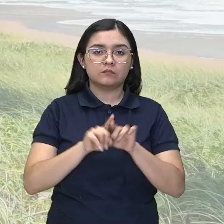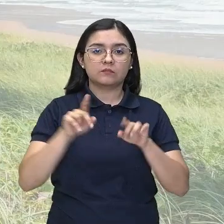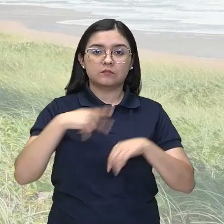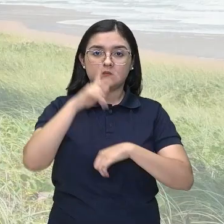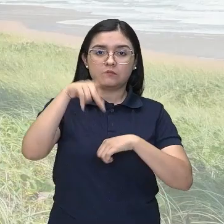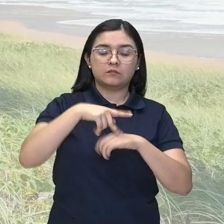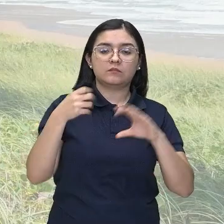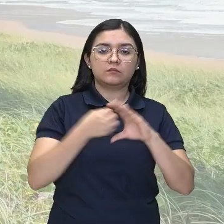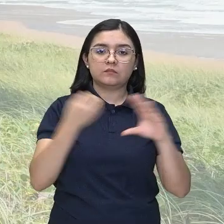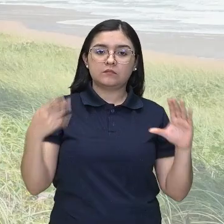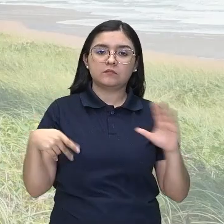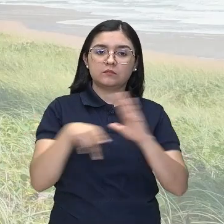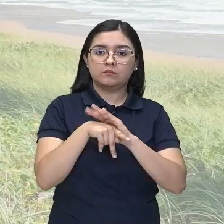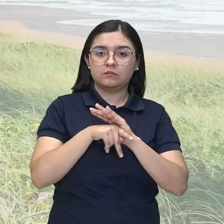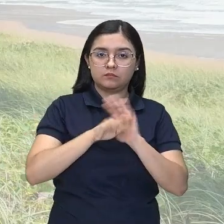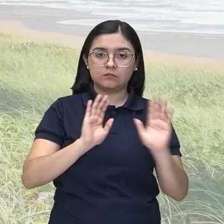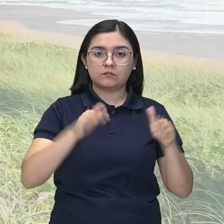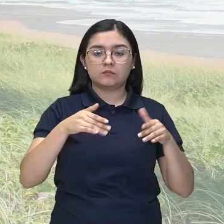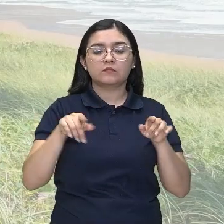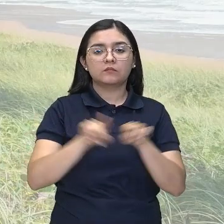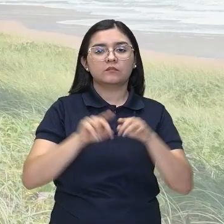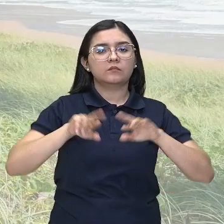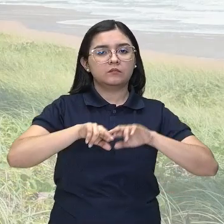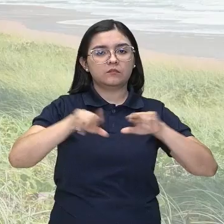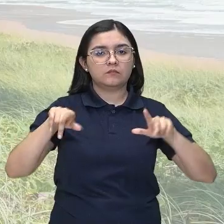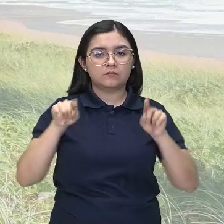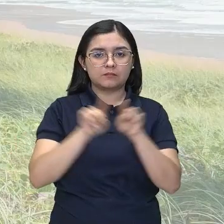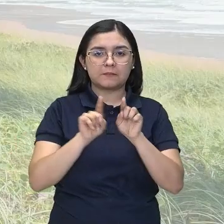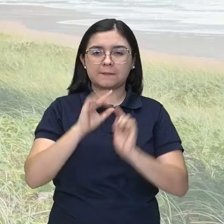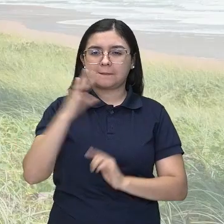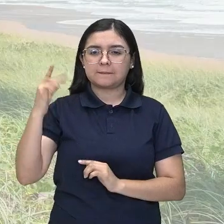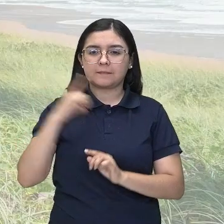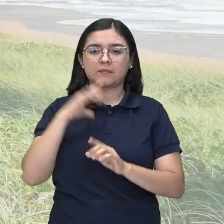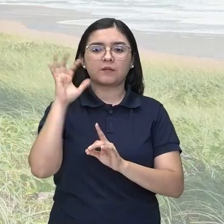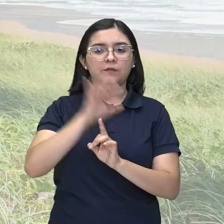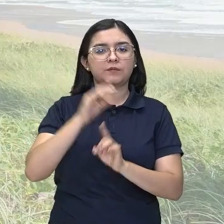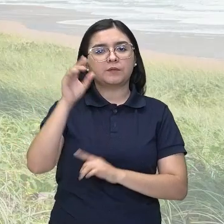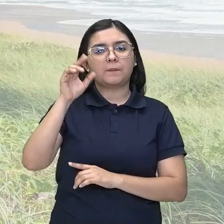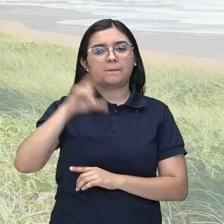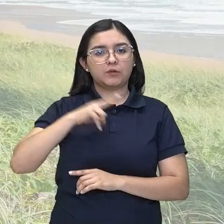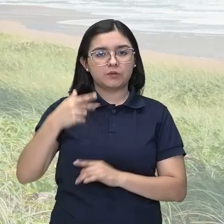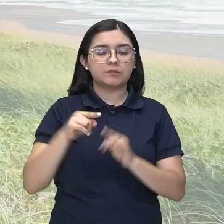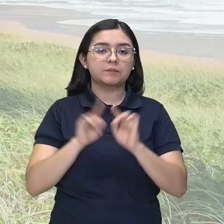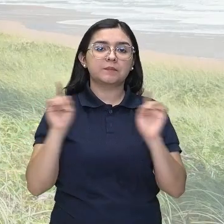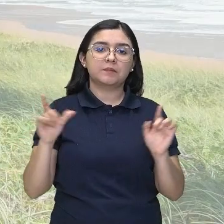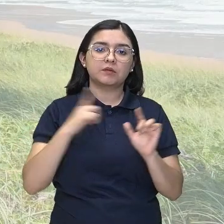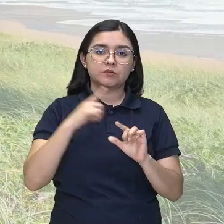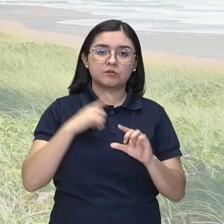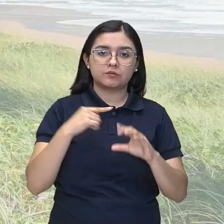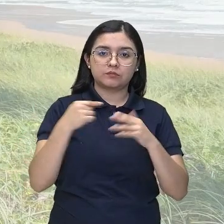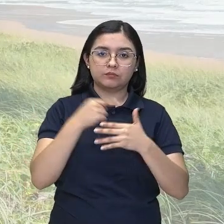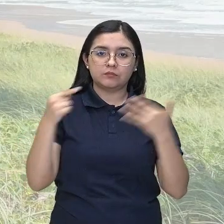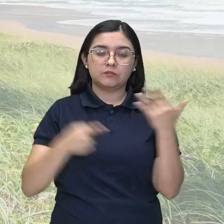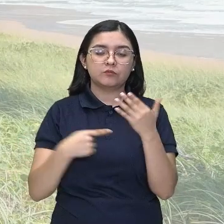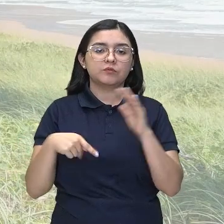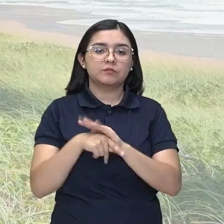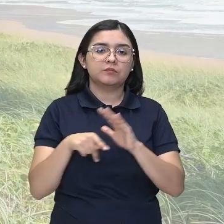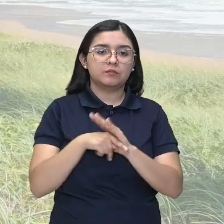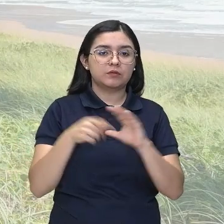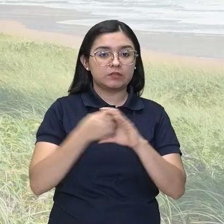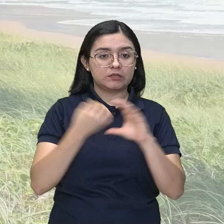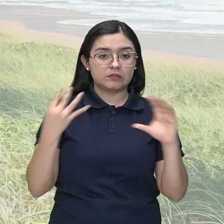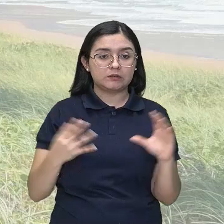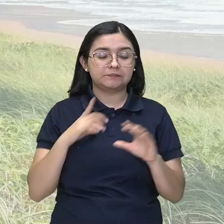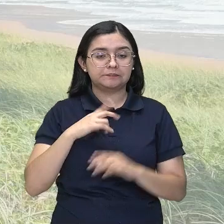com características específicas, diversas, claro, com a influência portuguesa, mas também com suas particularidades. E quando vocês